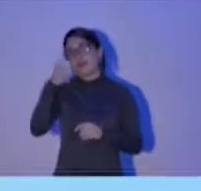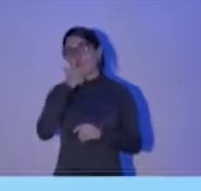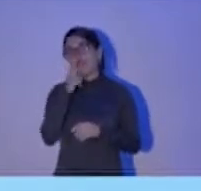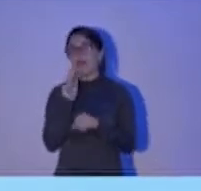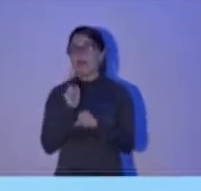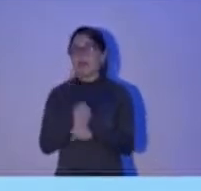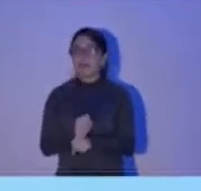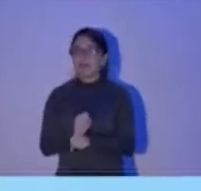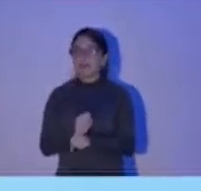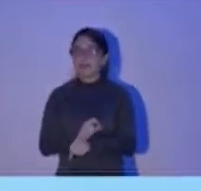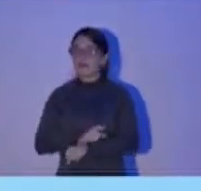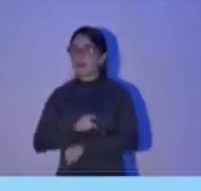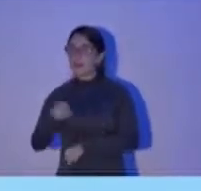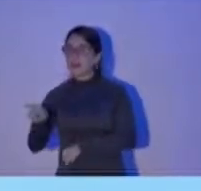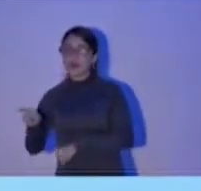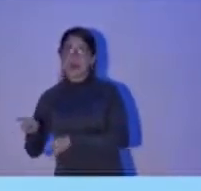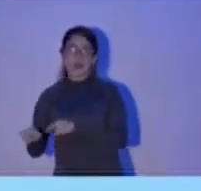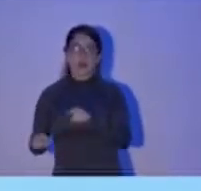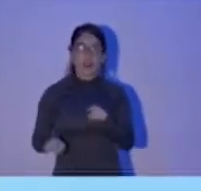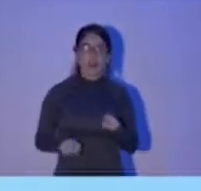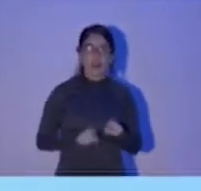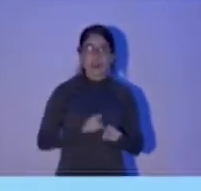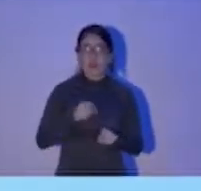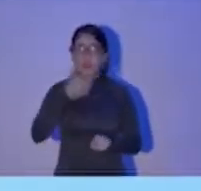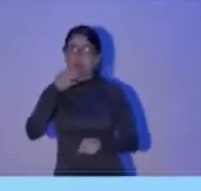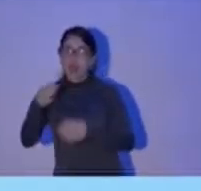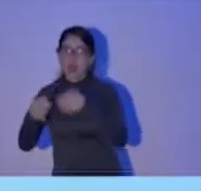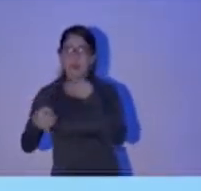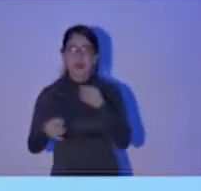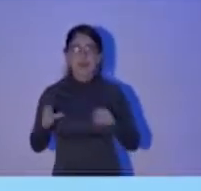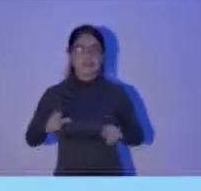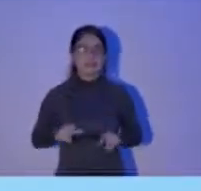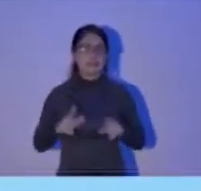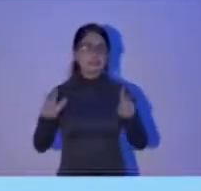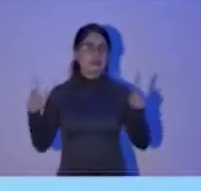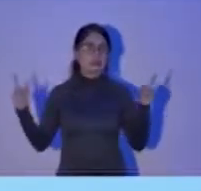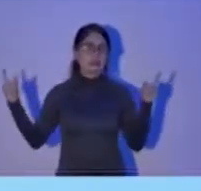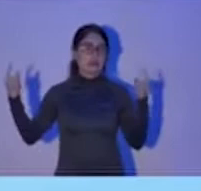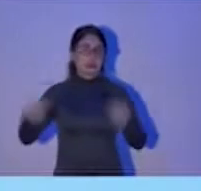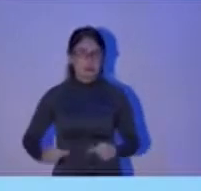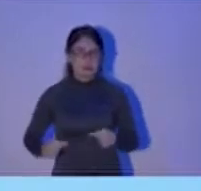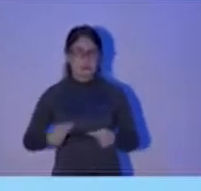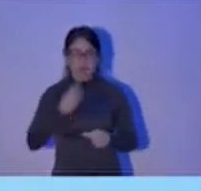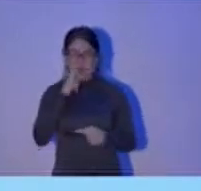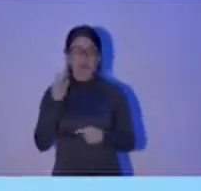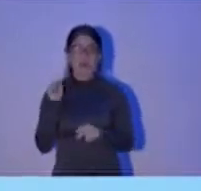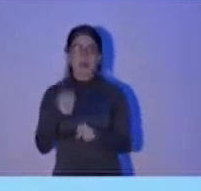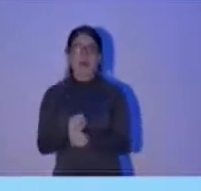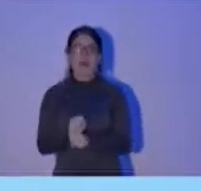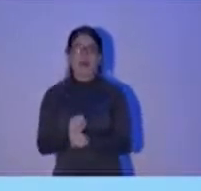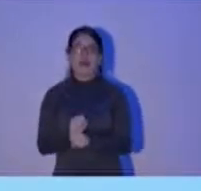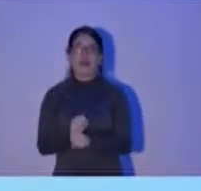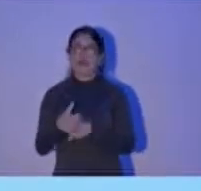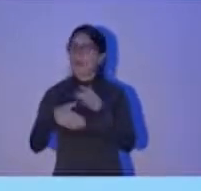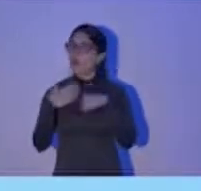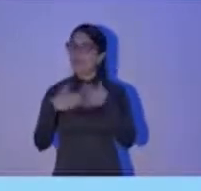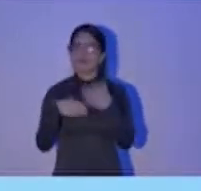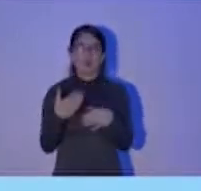Uma guerra de posições na educação e a gente não consegue encontrar pontos de convergência